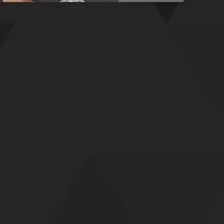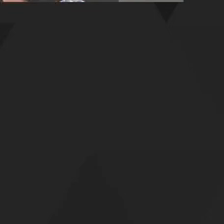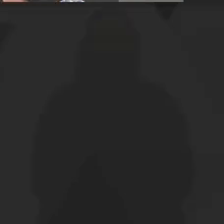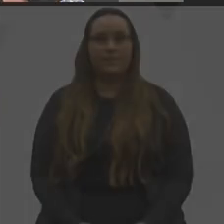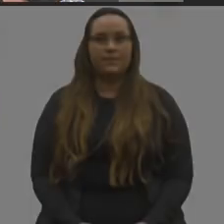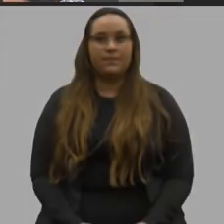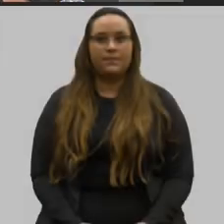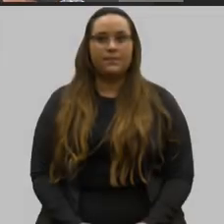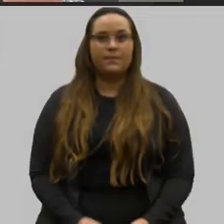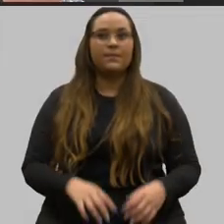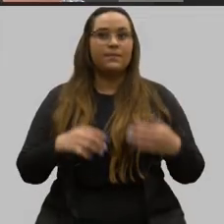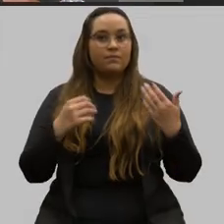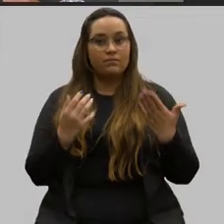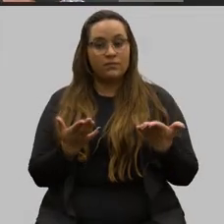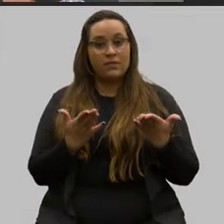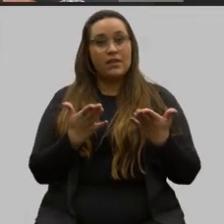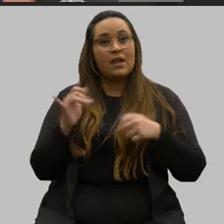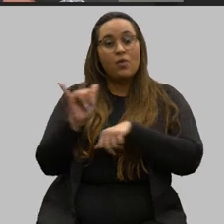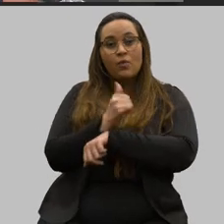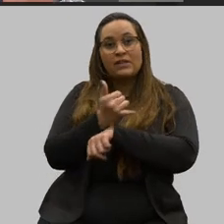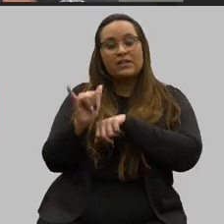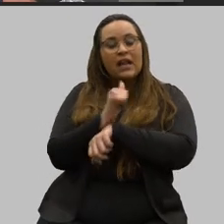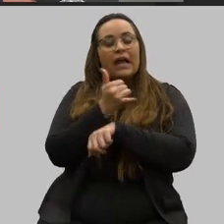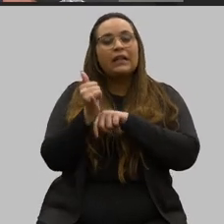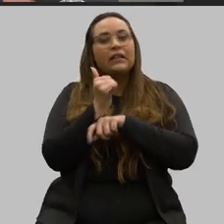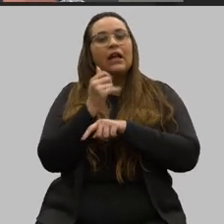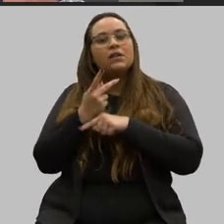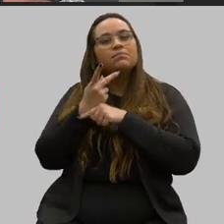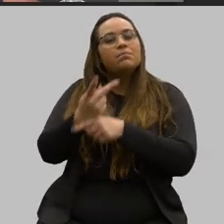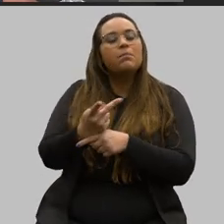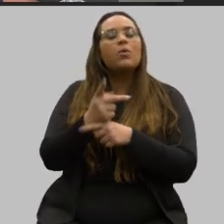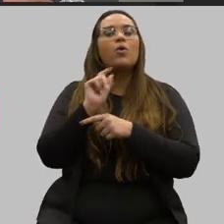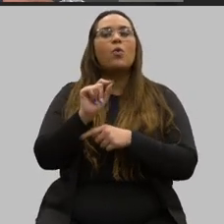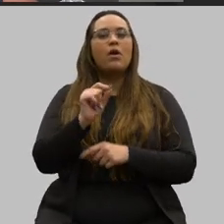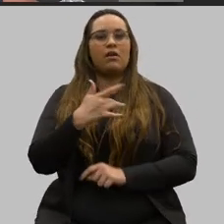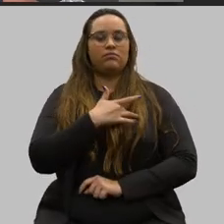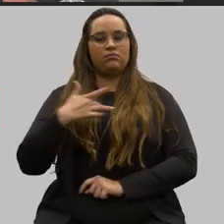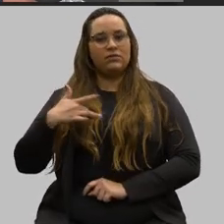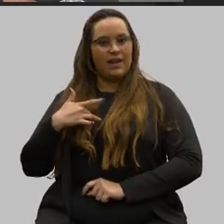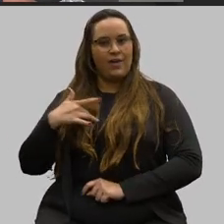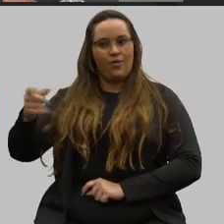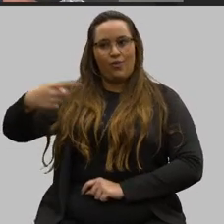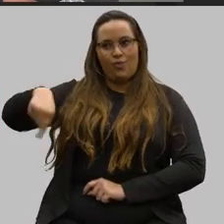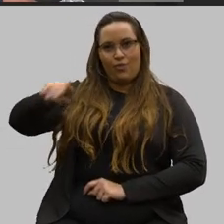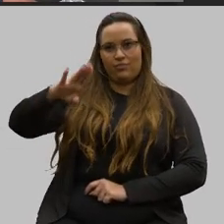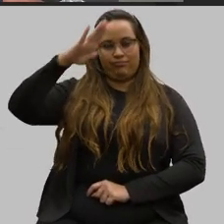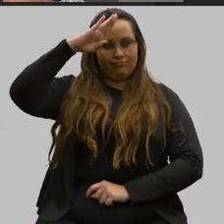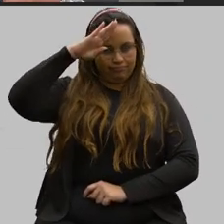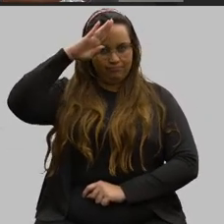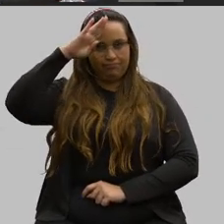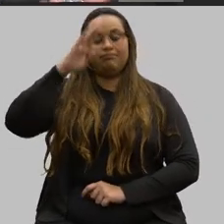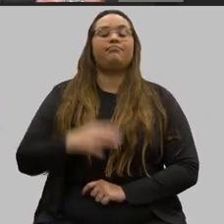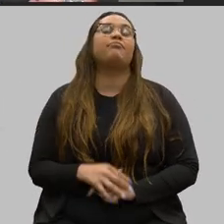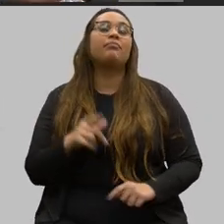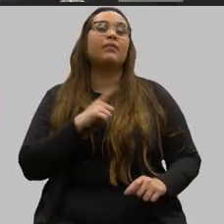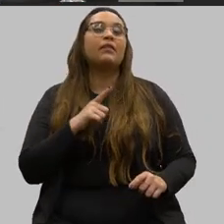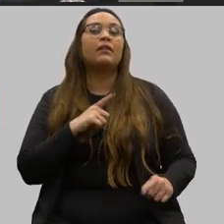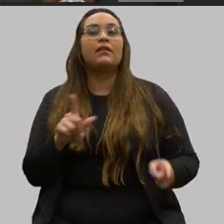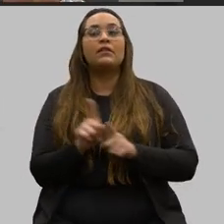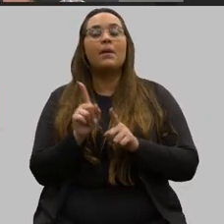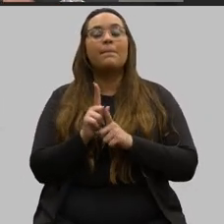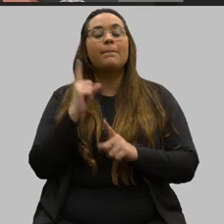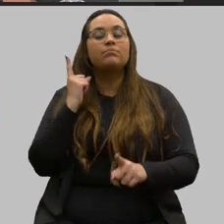psicológico Então essa estratégia de busca ativa da saúde dos dos militares né mental eh com finalidade sim de